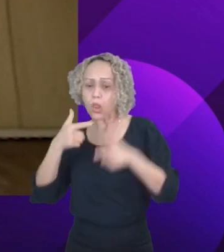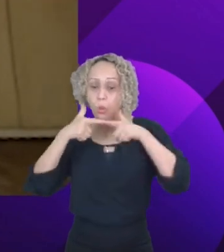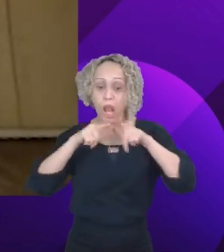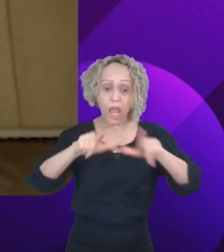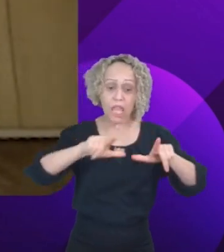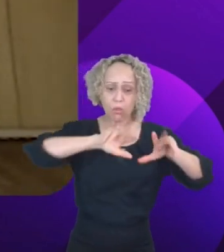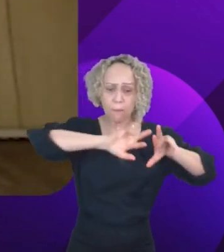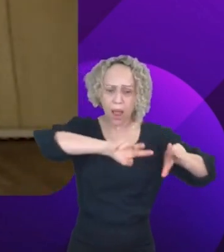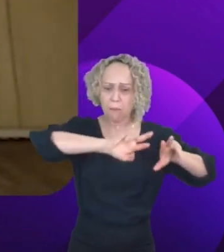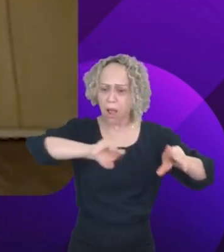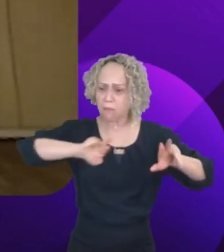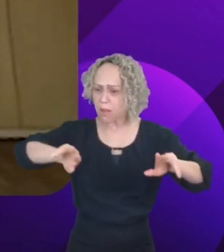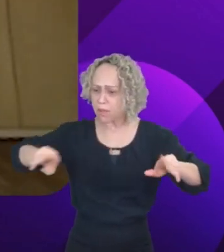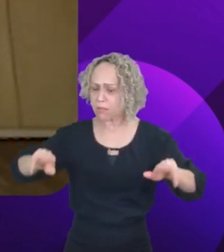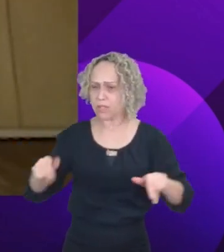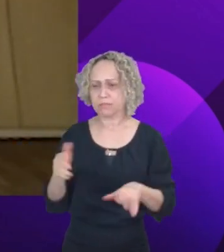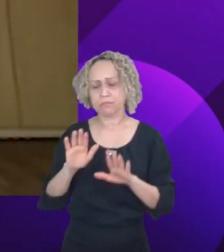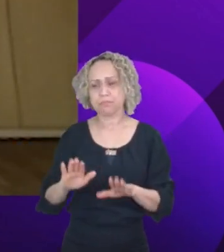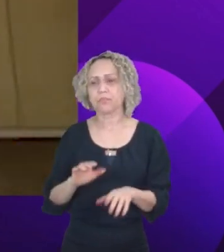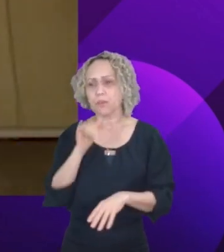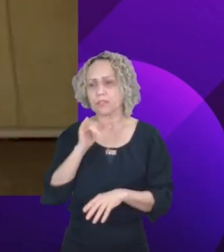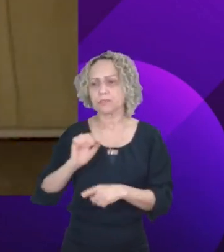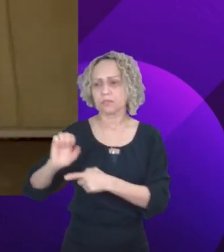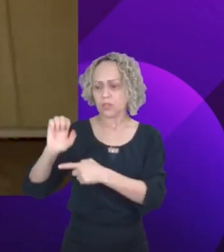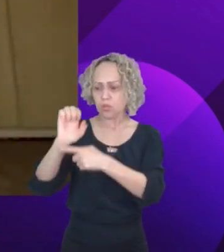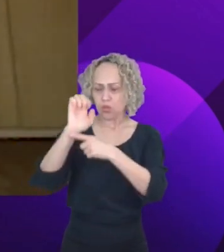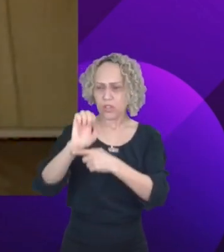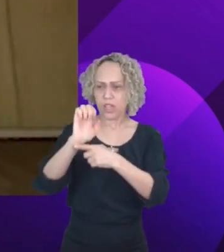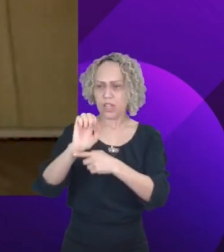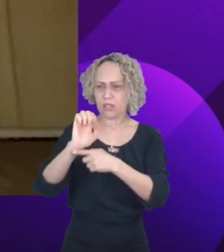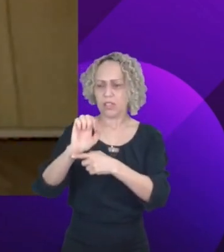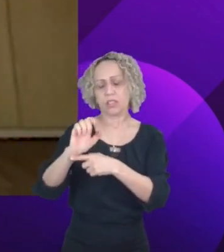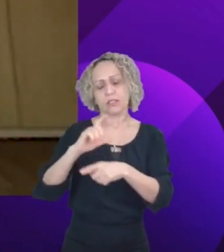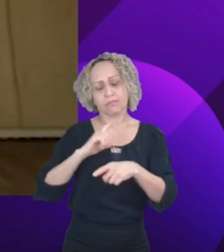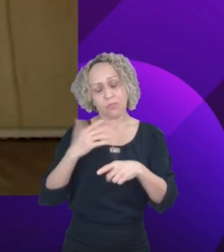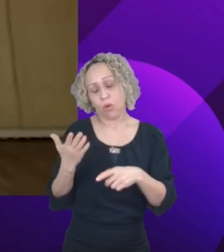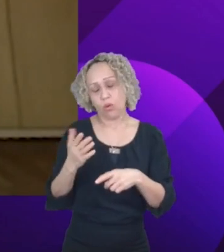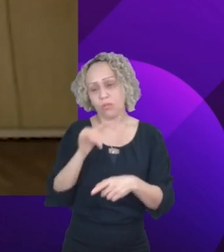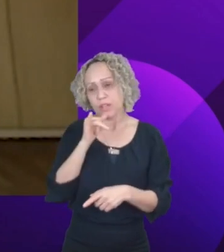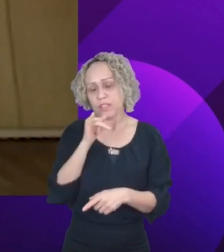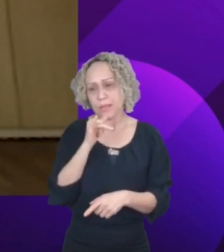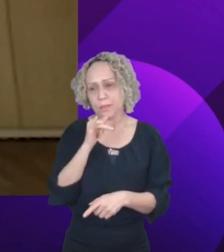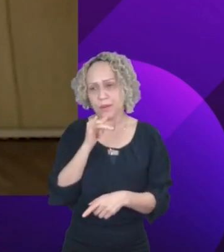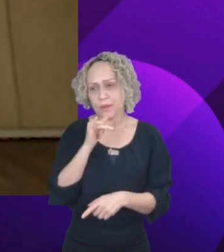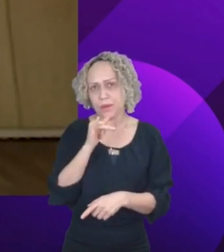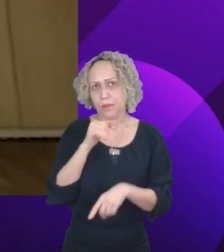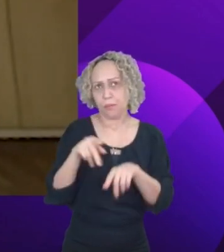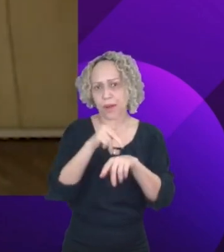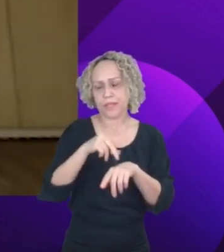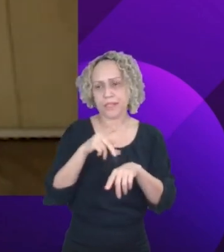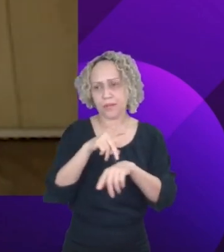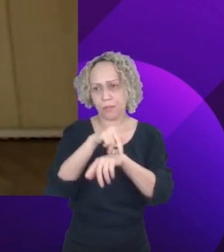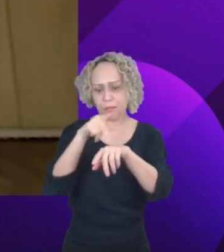perspectiva de um Estado, né, que tem uma institucionalidade ainda muito pautada nas relações